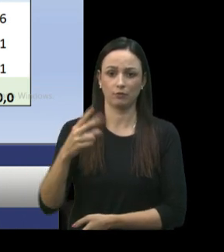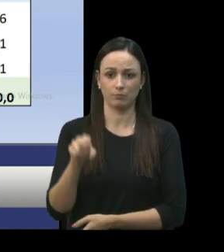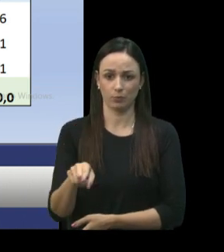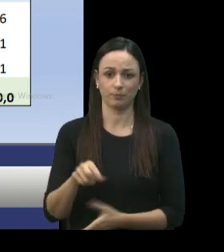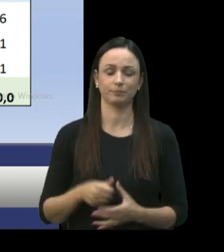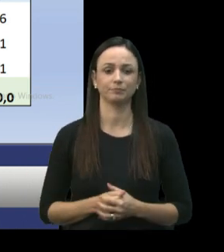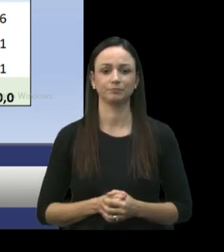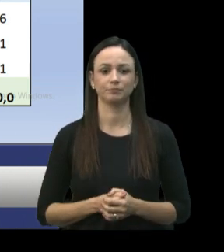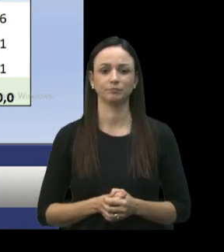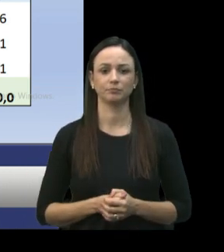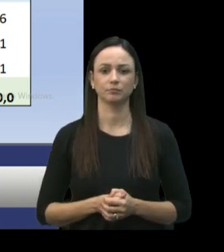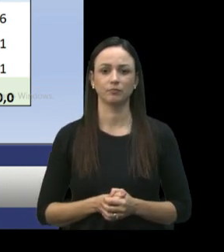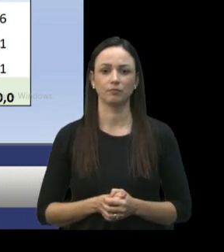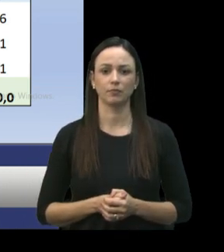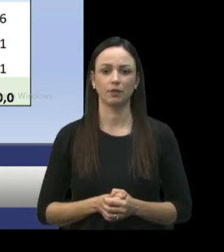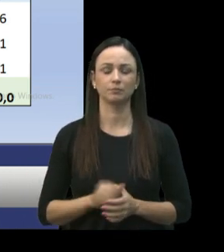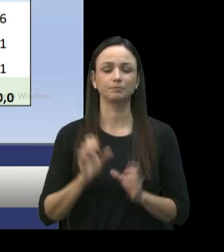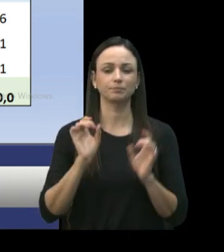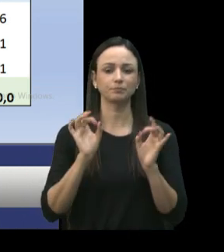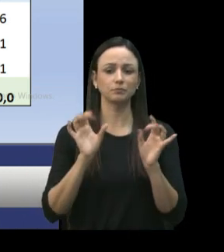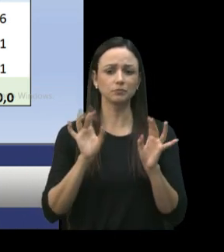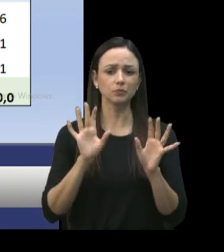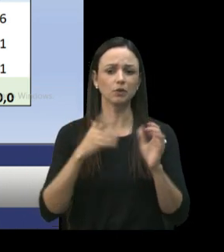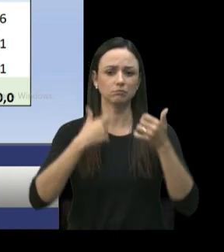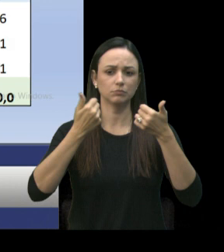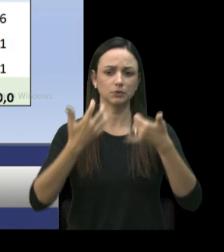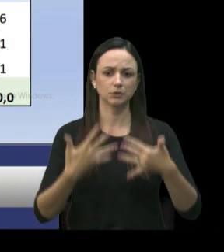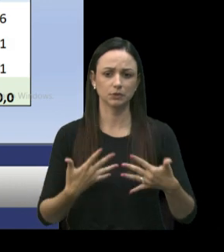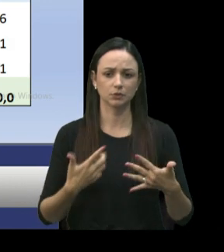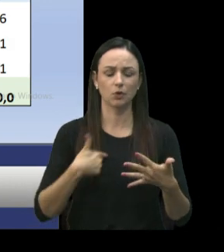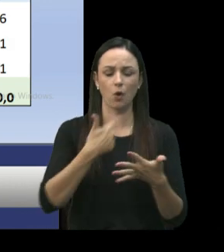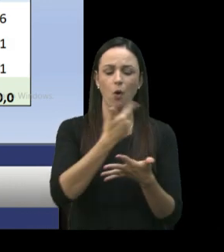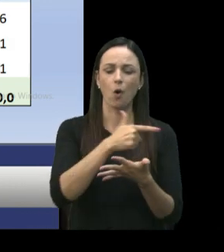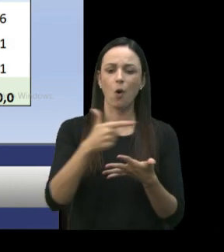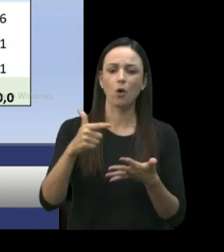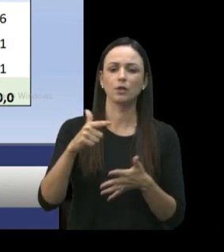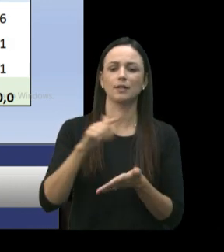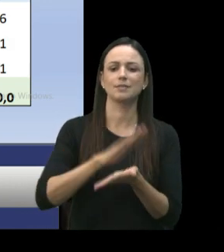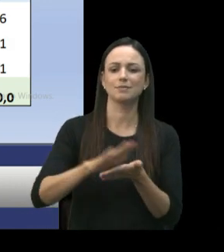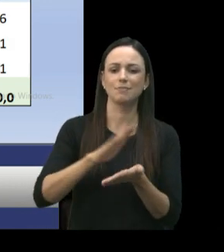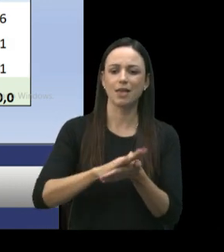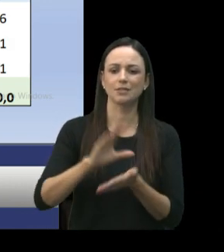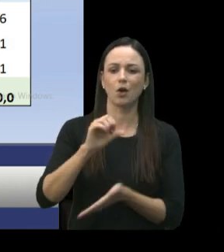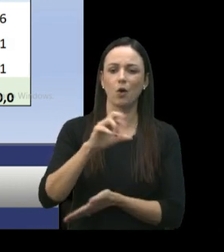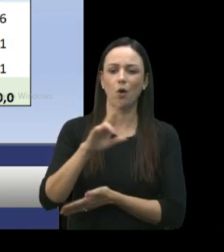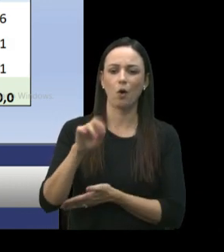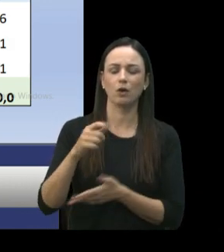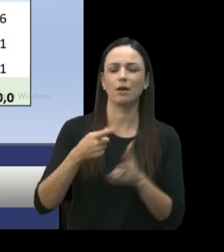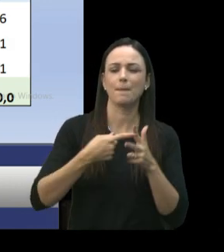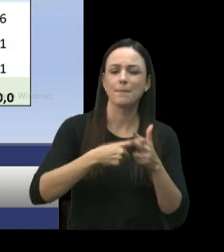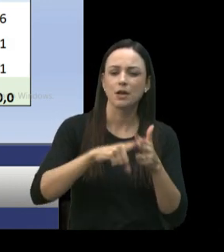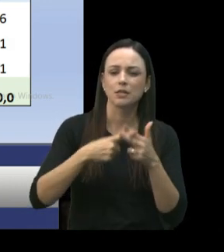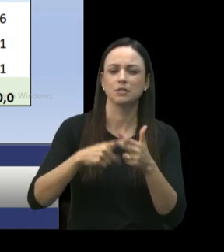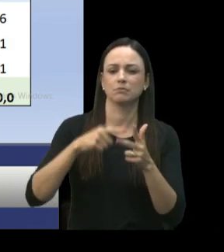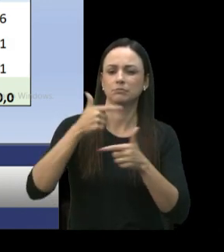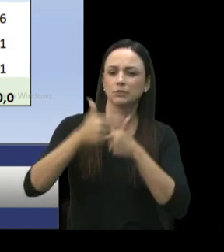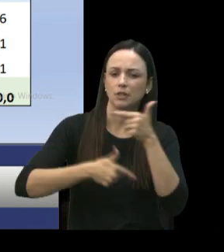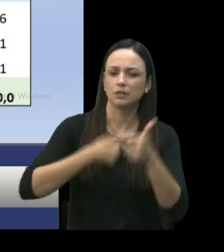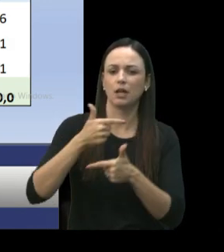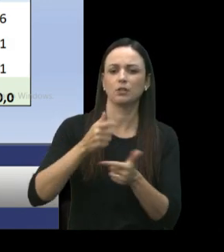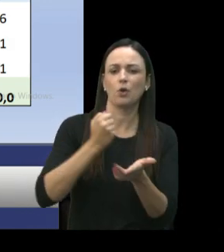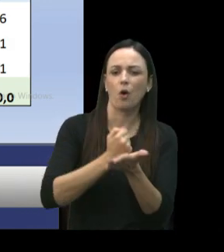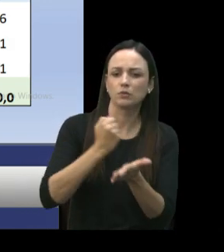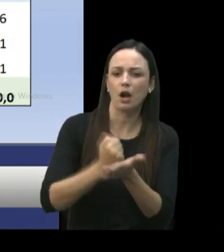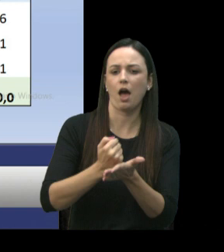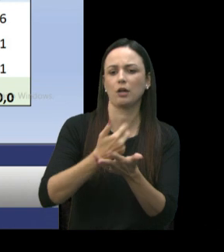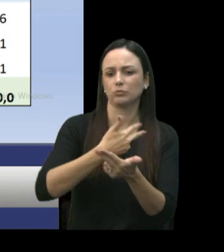343.892.000. Só especificando, então, outras despesas correntes, refere-se à manutenção, aos serviços, aos contratos